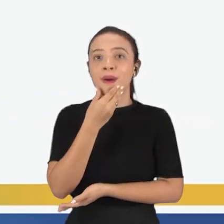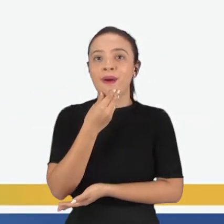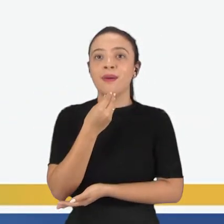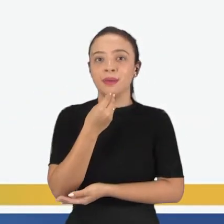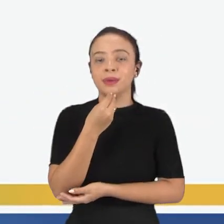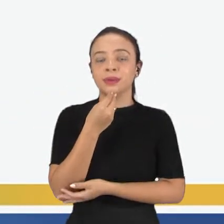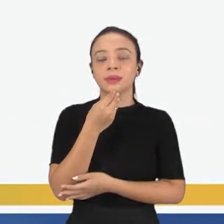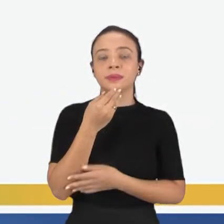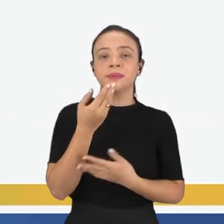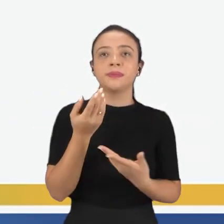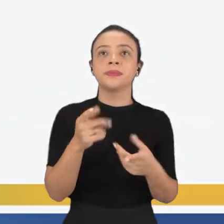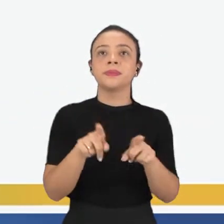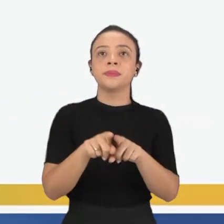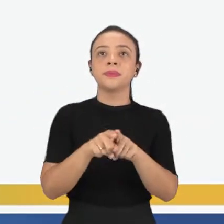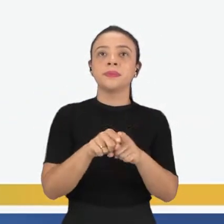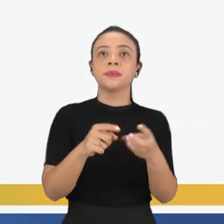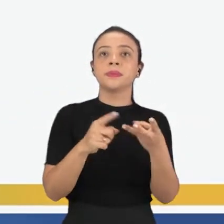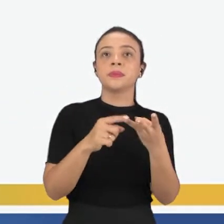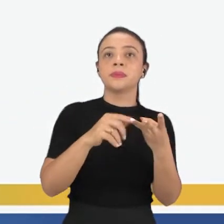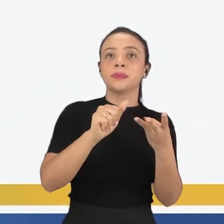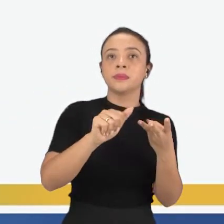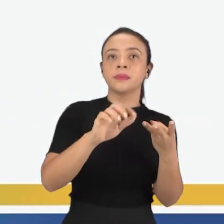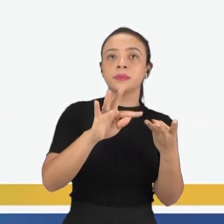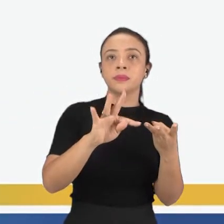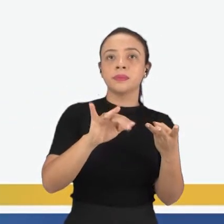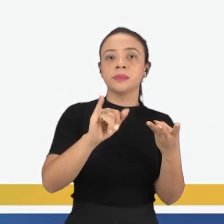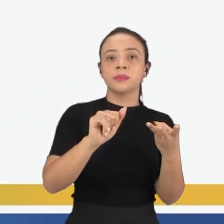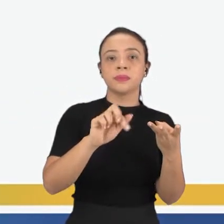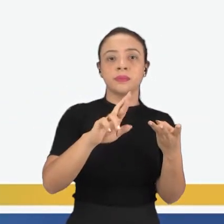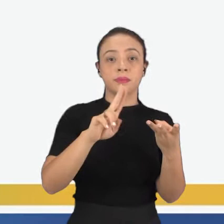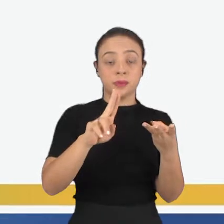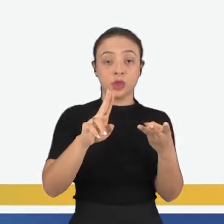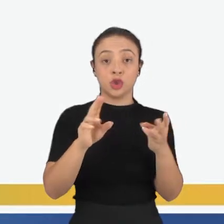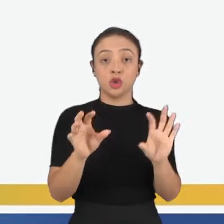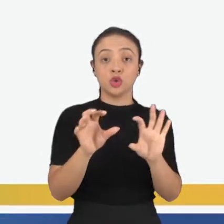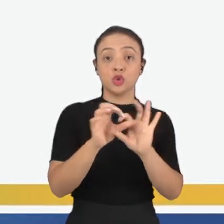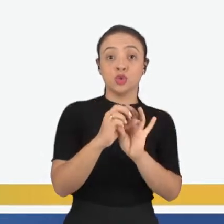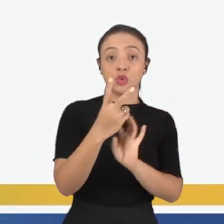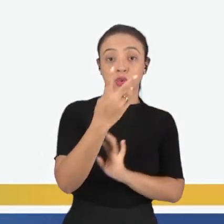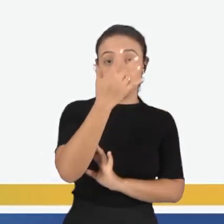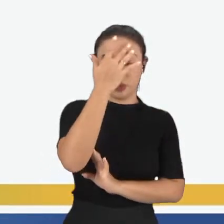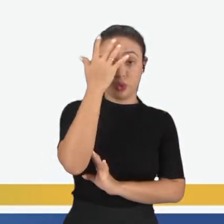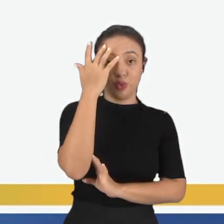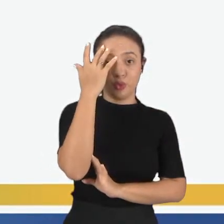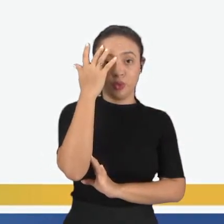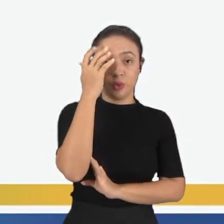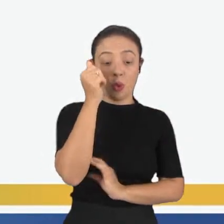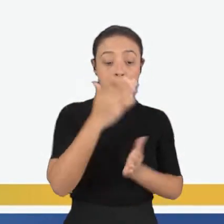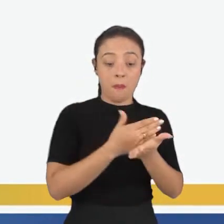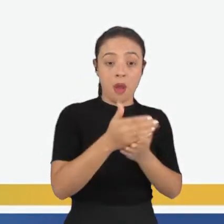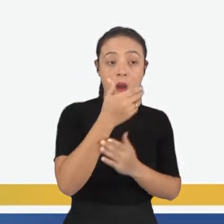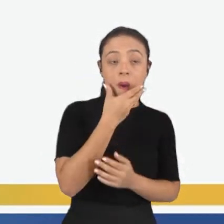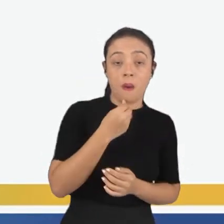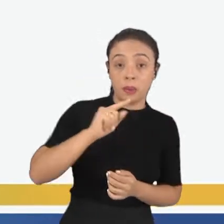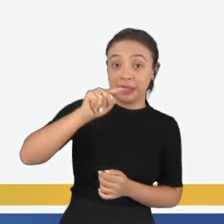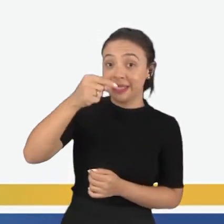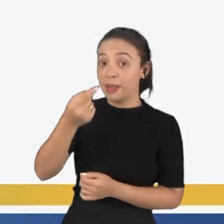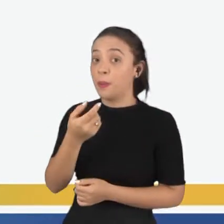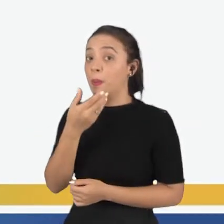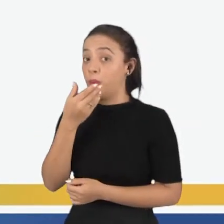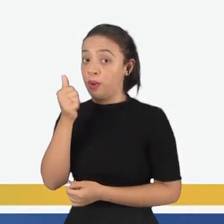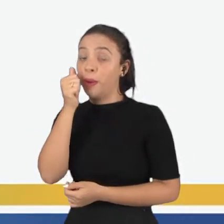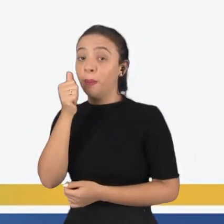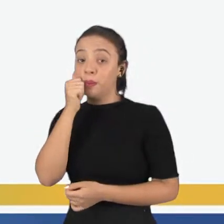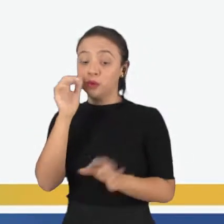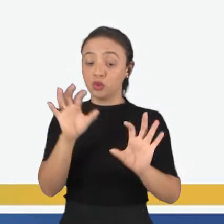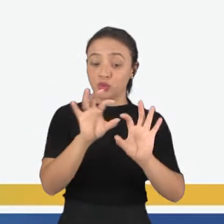nessa imagem. E o atiaru, que é uma dança em pares, ela começa com homens e depois as mulheres vão também se